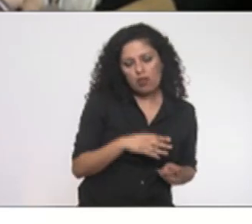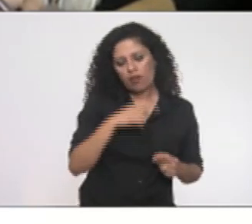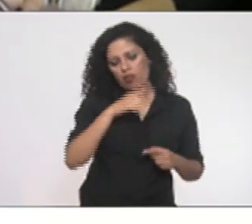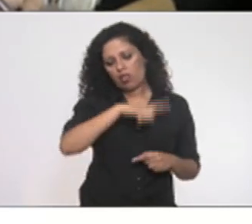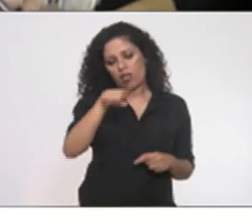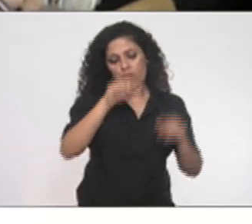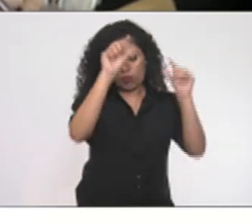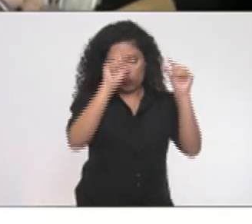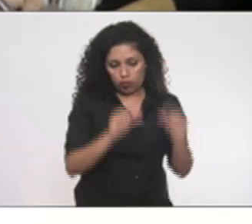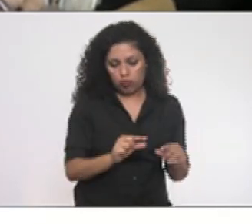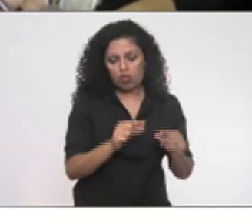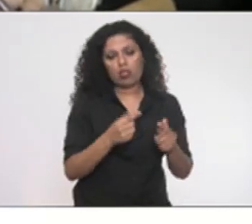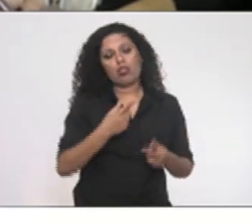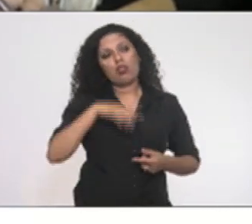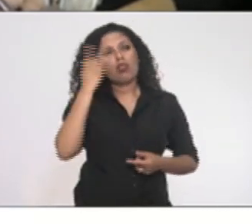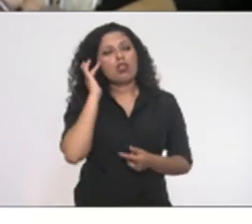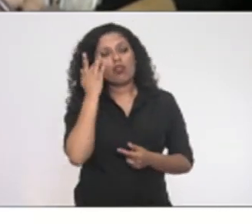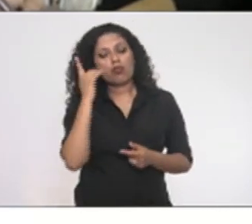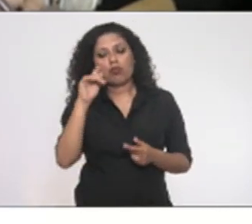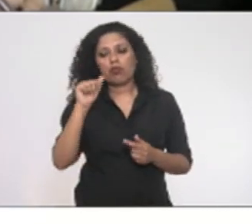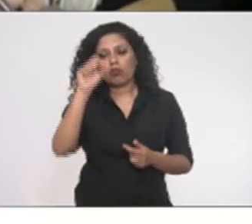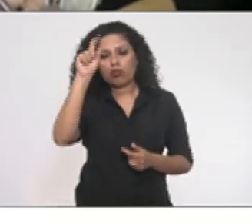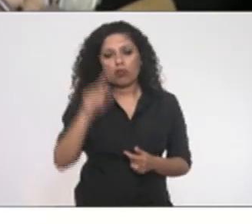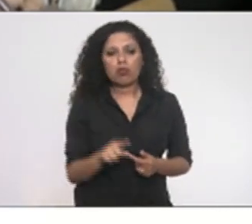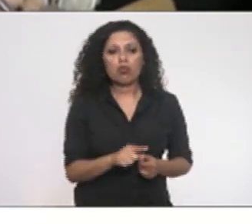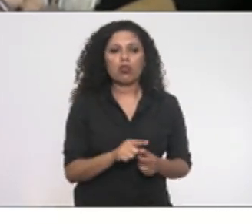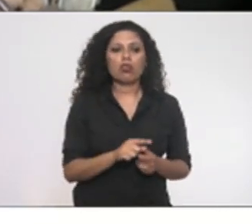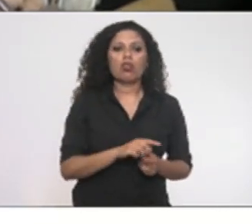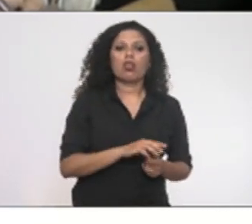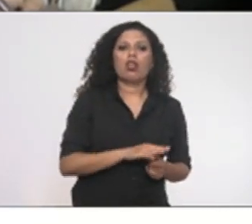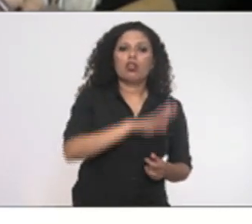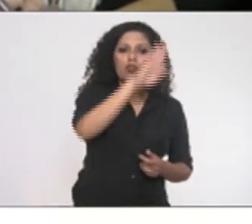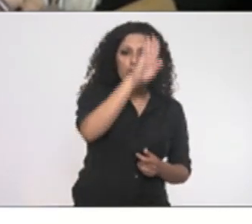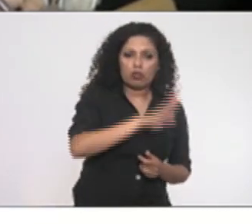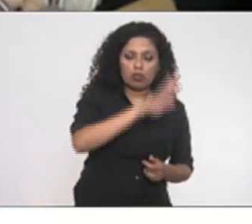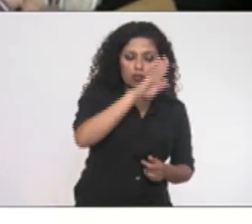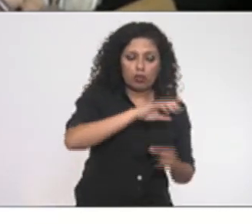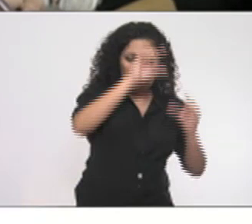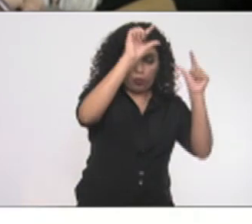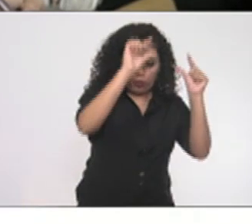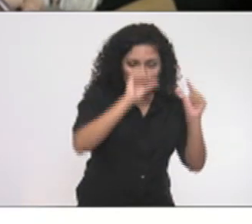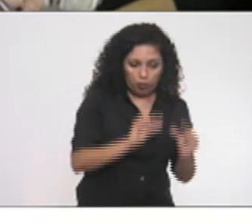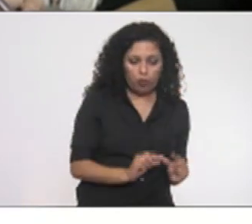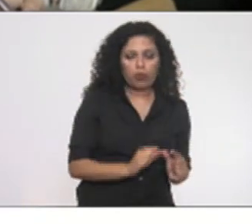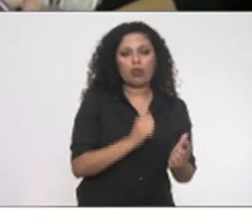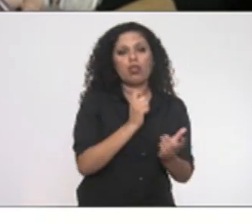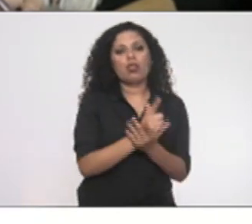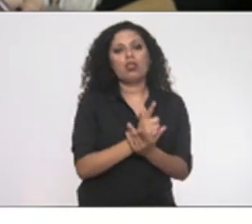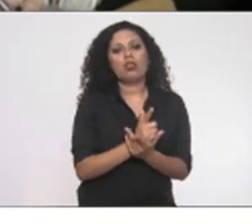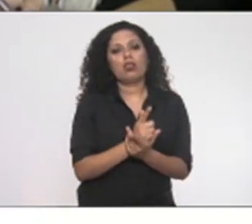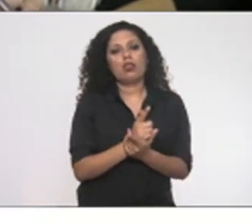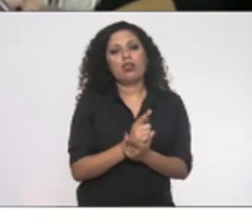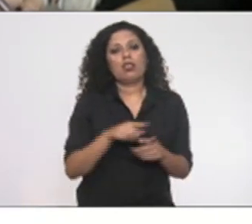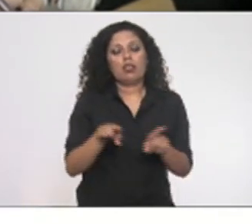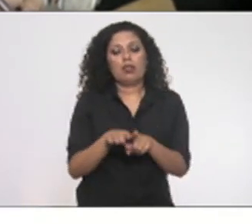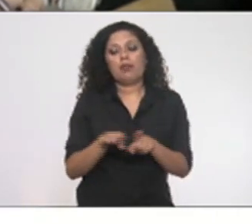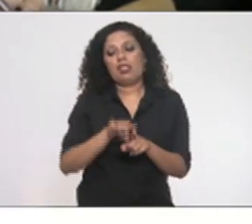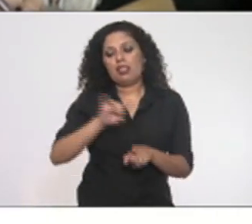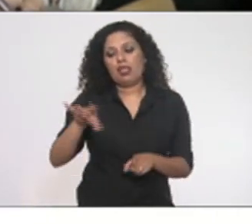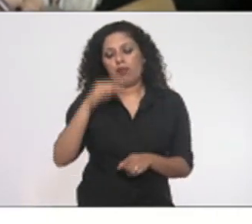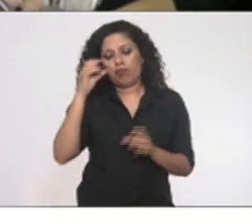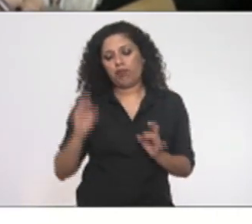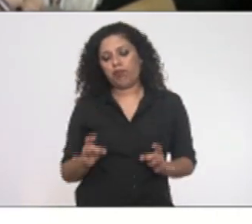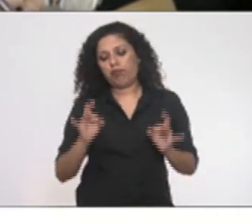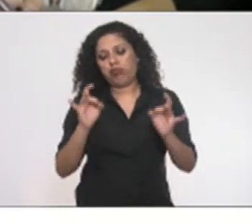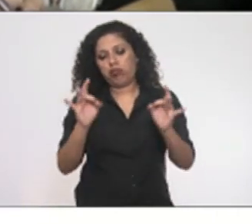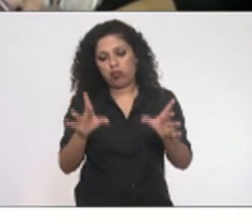preço do gás, o gás boliviano seja um efeito de baixa. Bem como, se ela deixar de comprar dos outros agentes, os